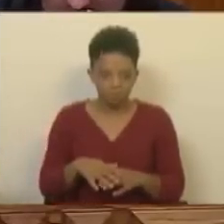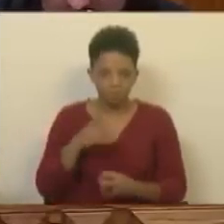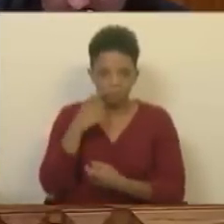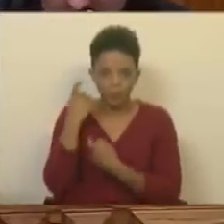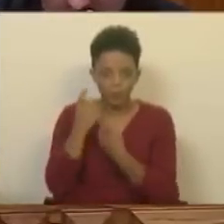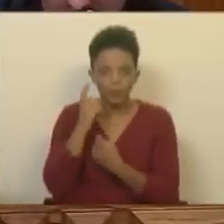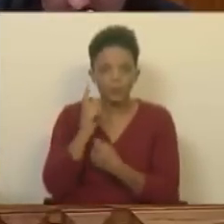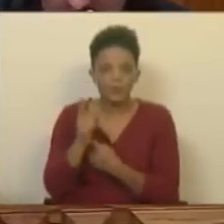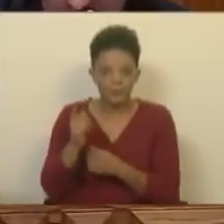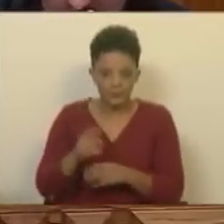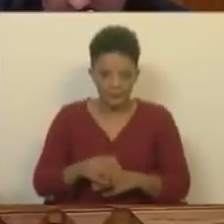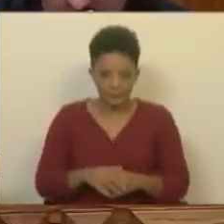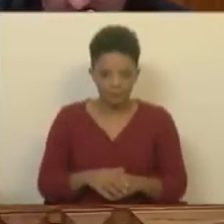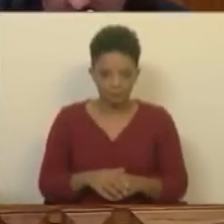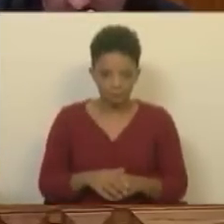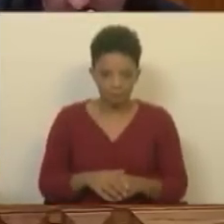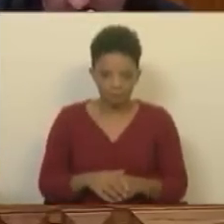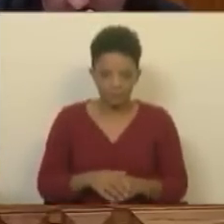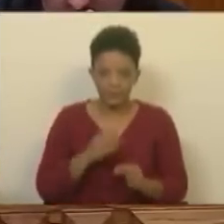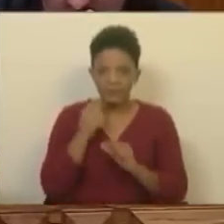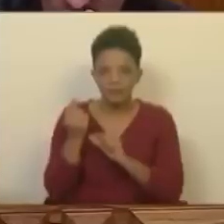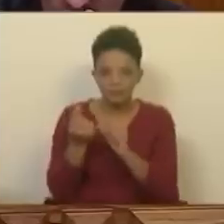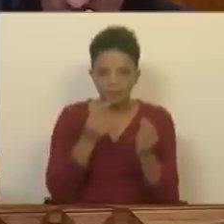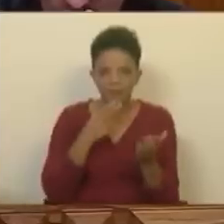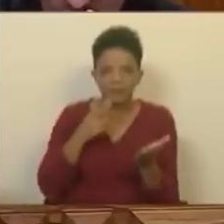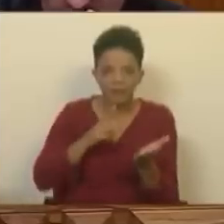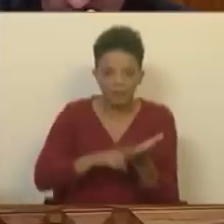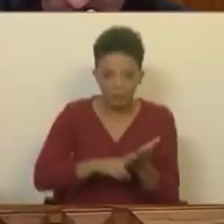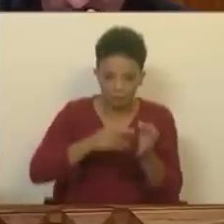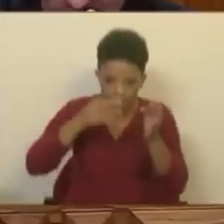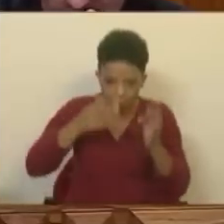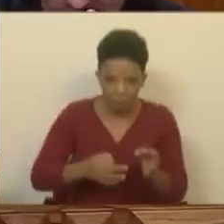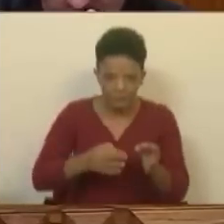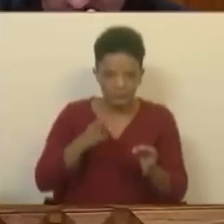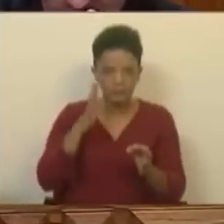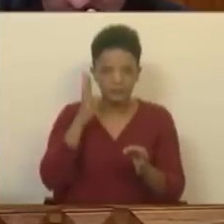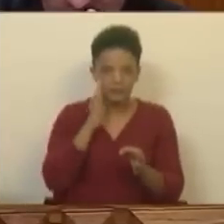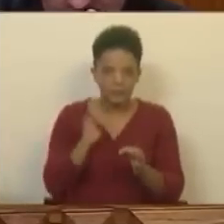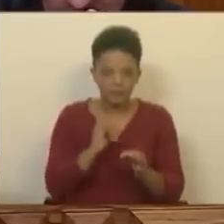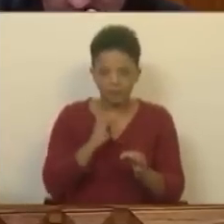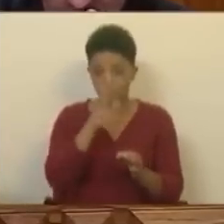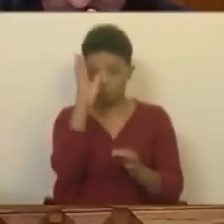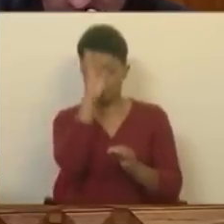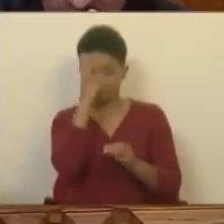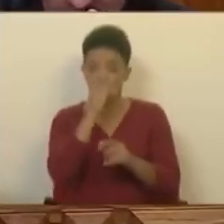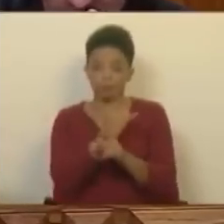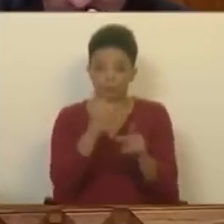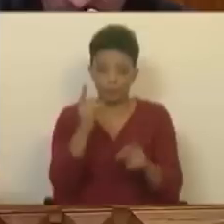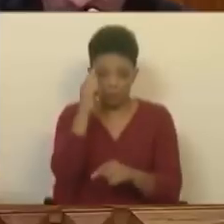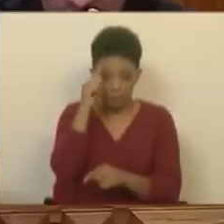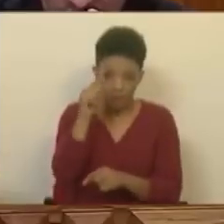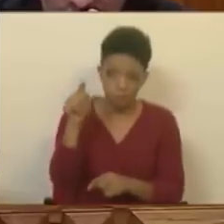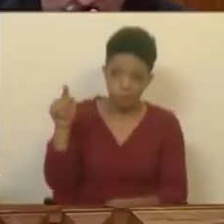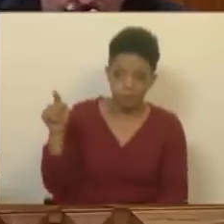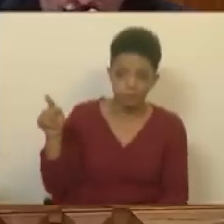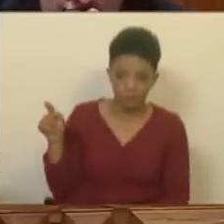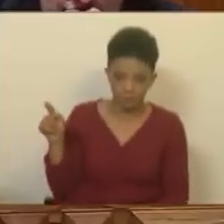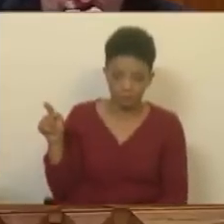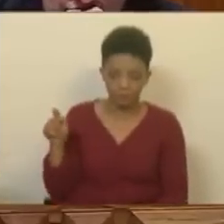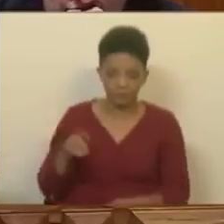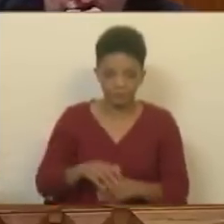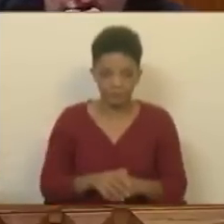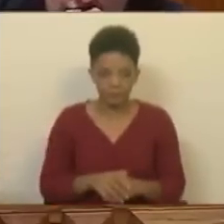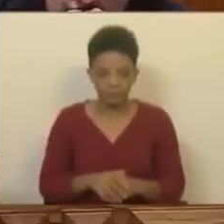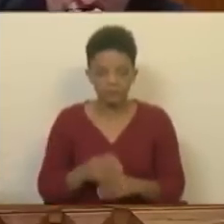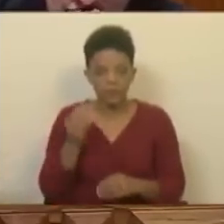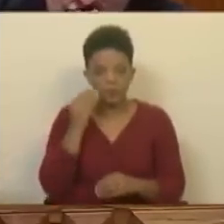fugir daquilo que é o debate sobre a realidade concreta porque sabem bem que no